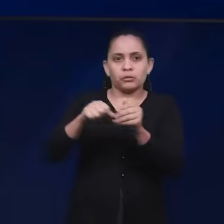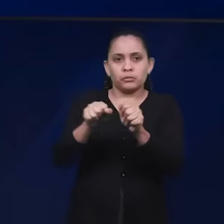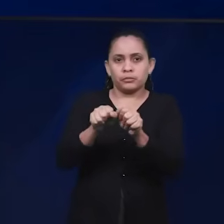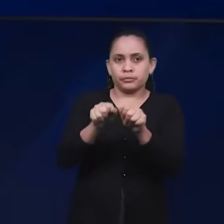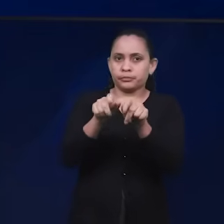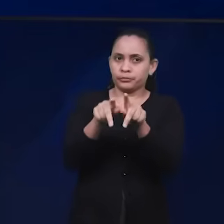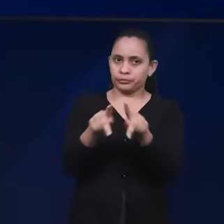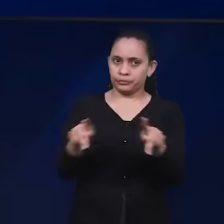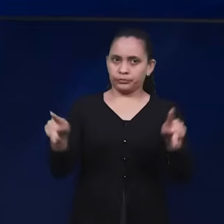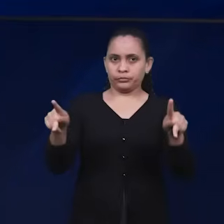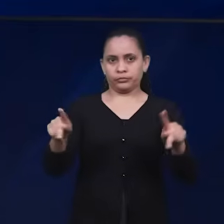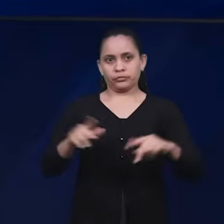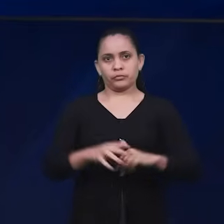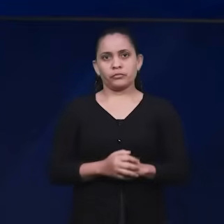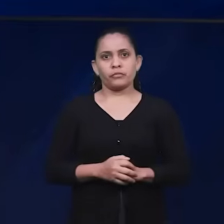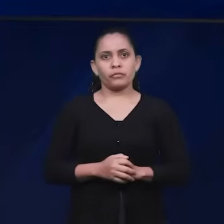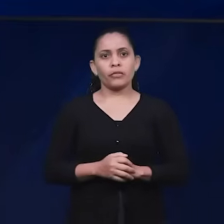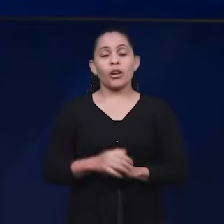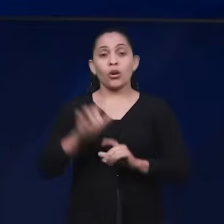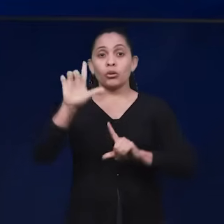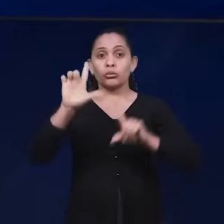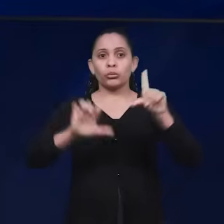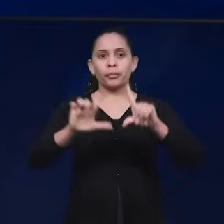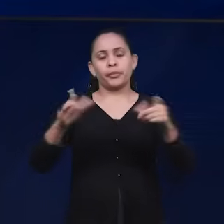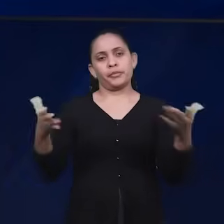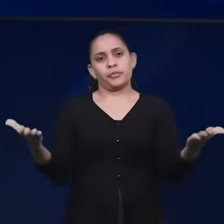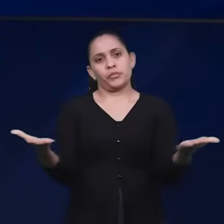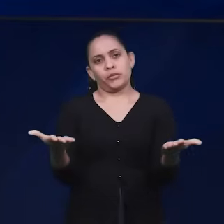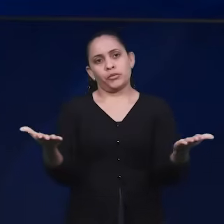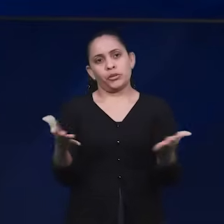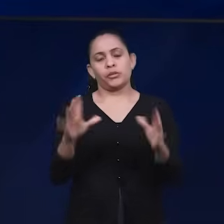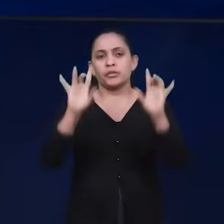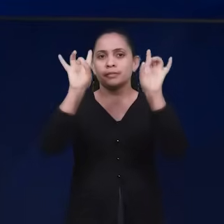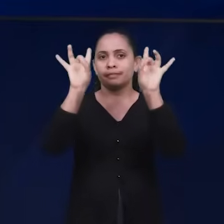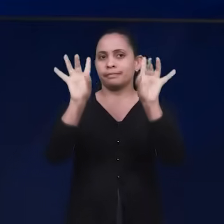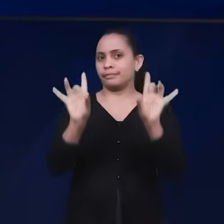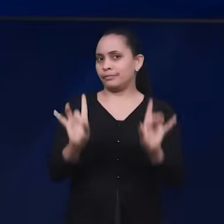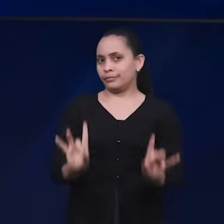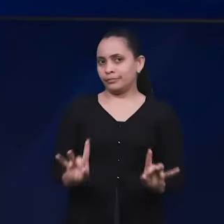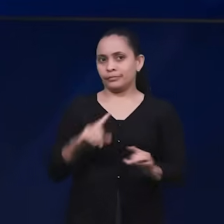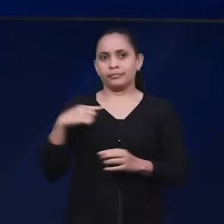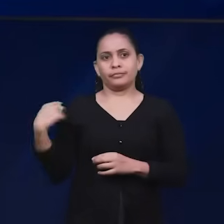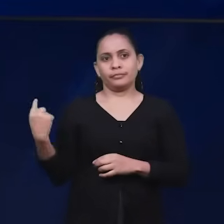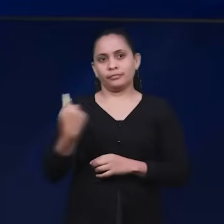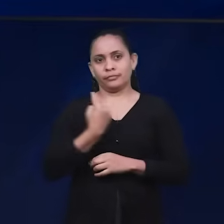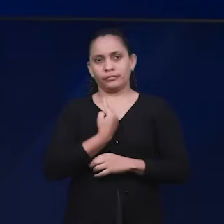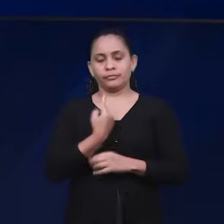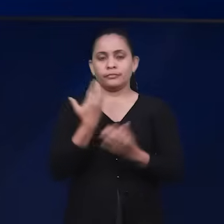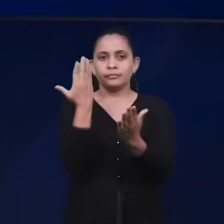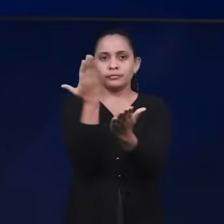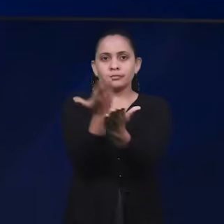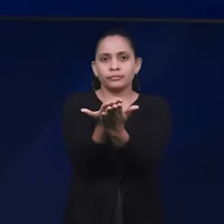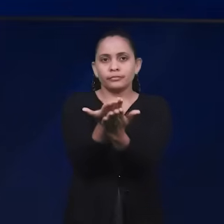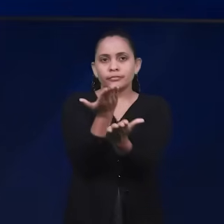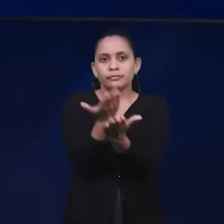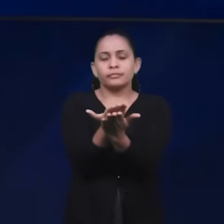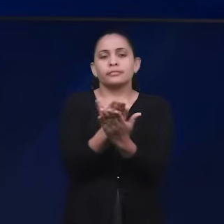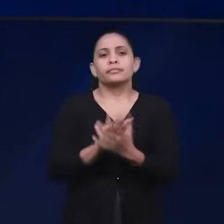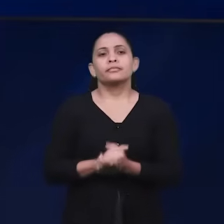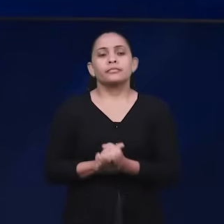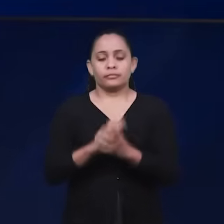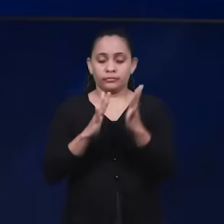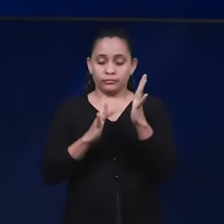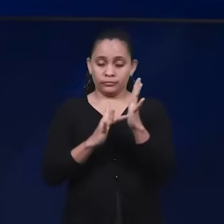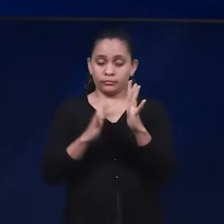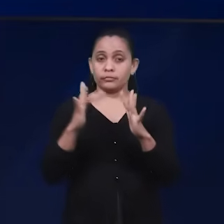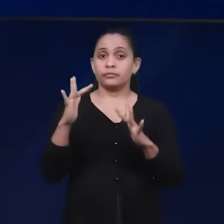Apocalipse. No episódio de hoje, em especial, nós vamos estar estudando sobre